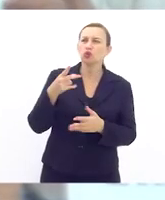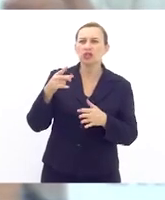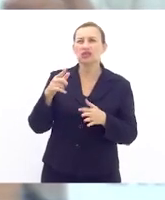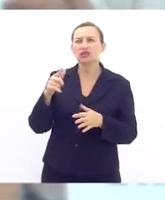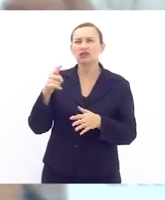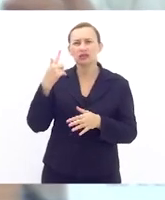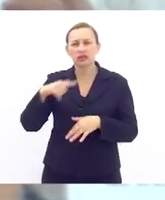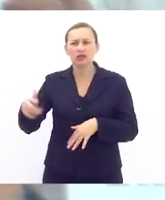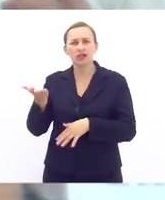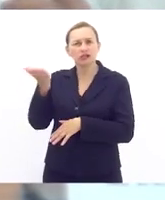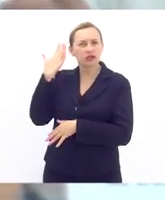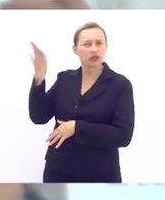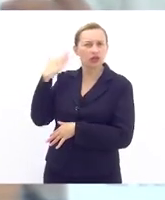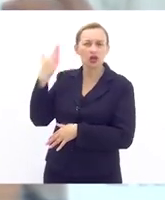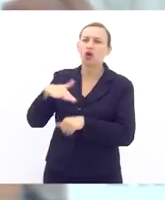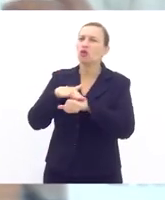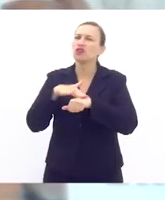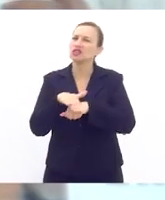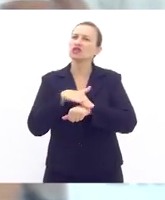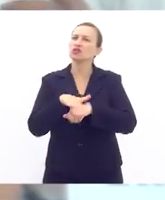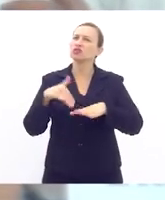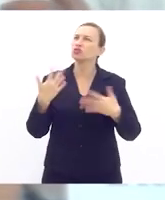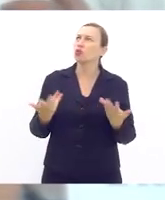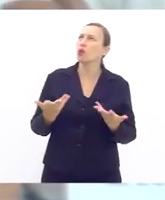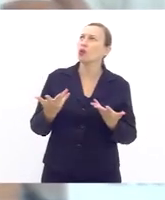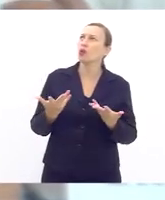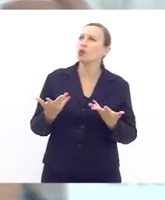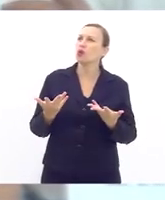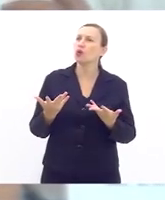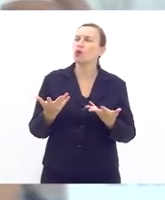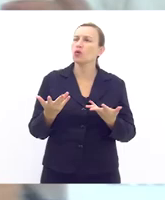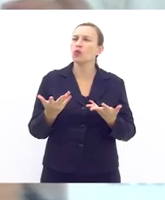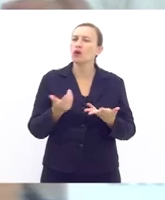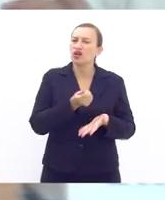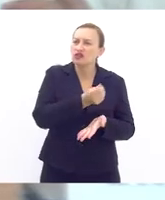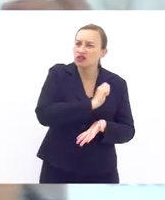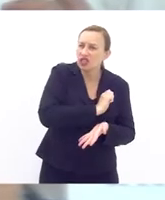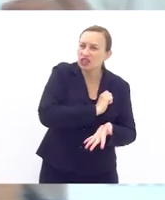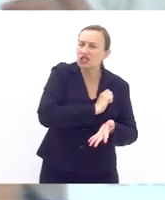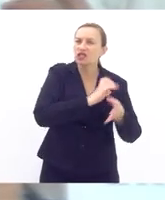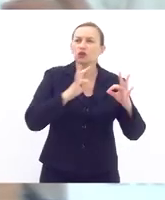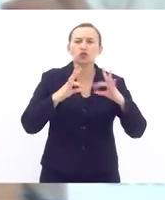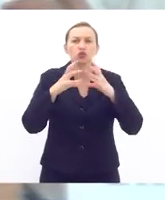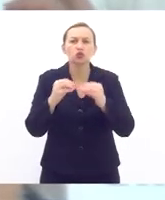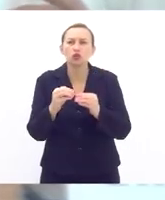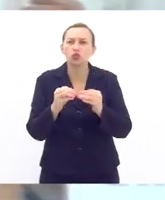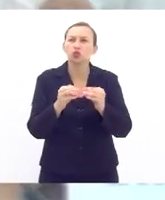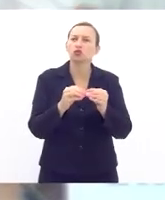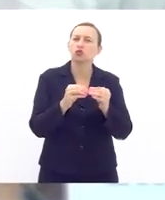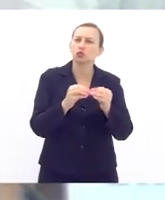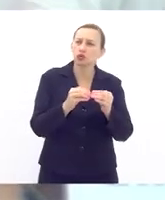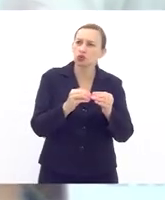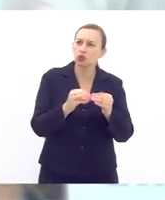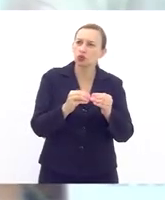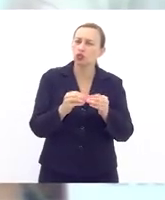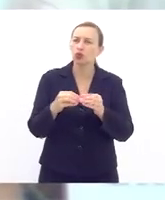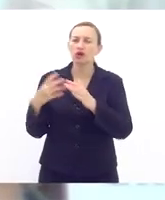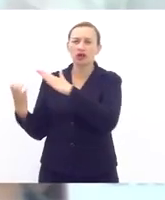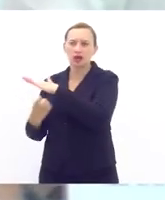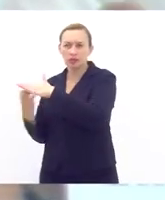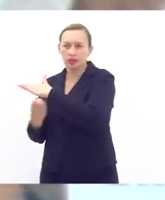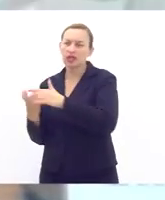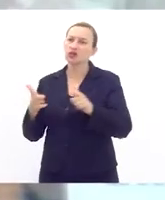atrás em conversas a todos o fazendo a parte física da história de todo o caderno de Cargos da concessionária da região